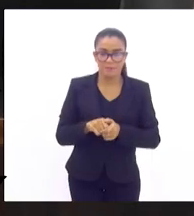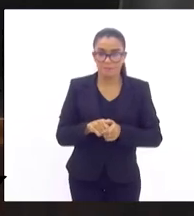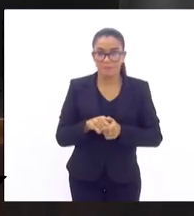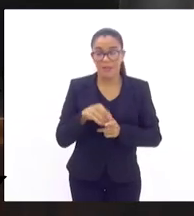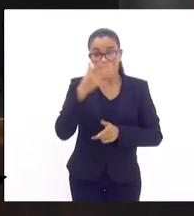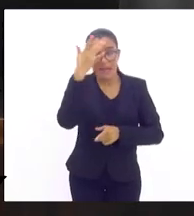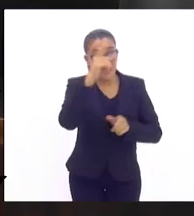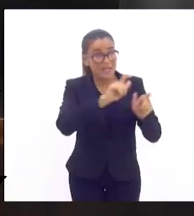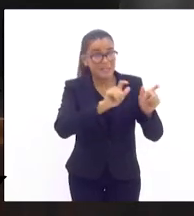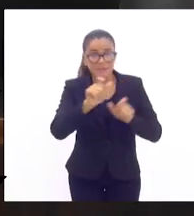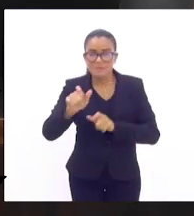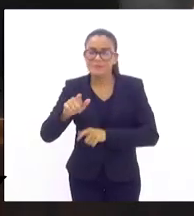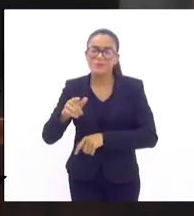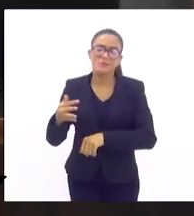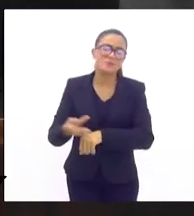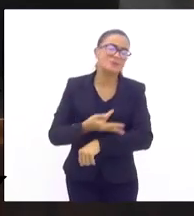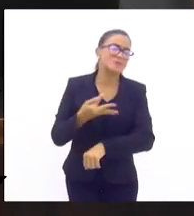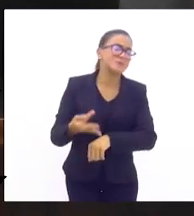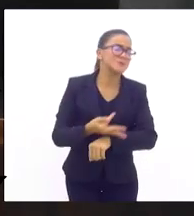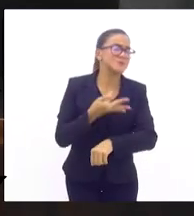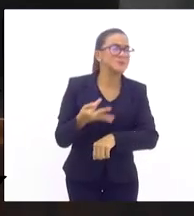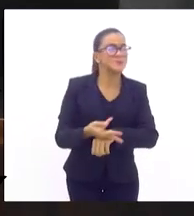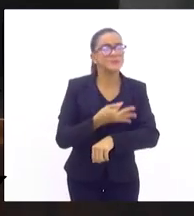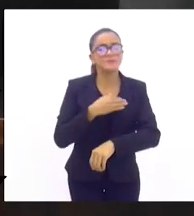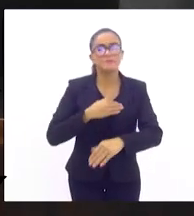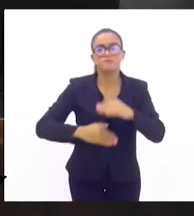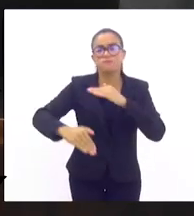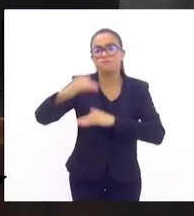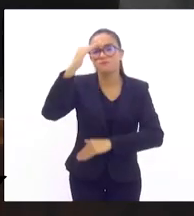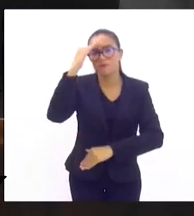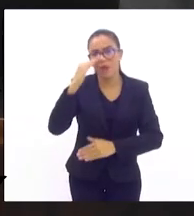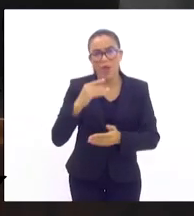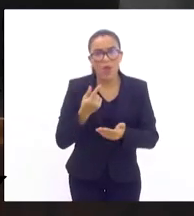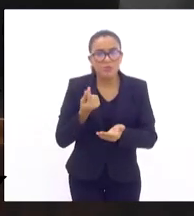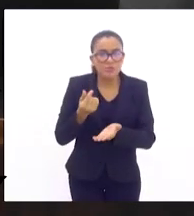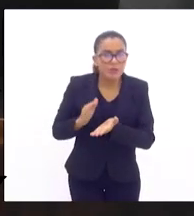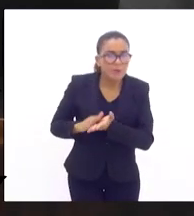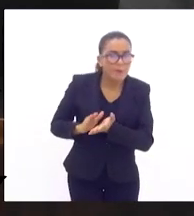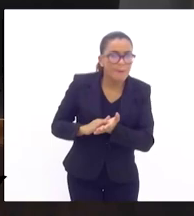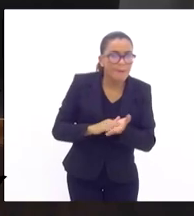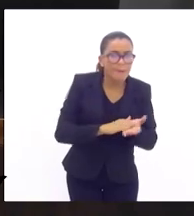As pessoas não aguentam mais tanta covardia, serem cobradas